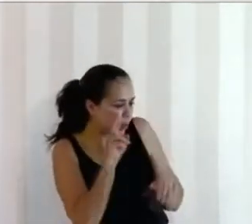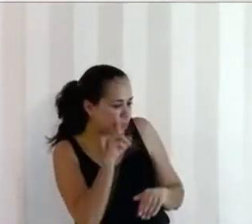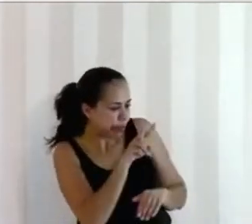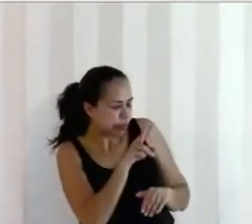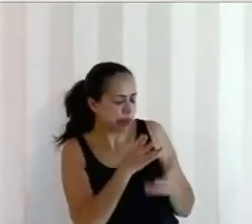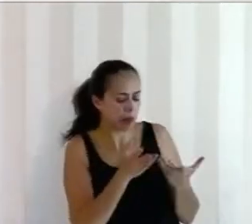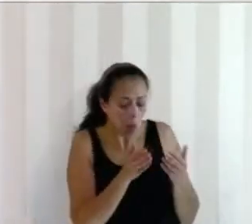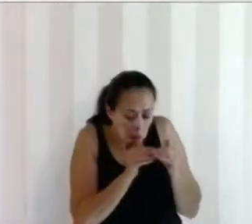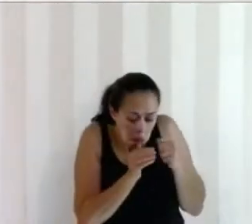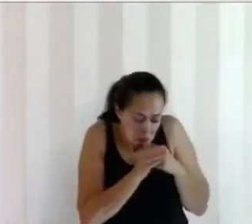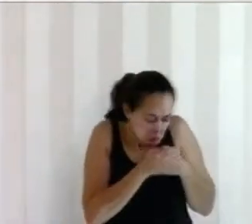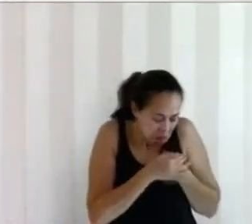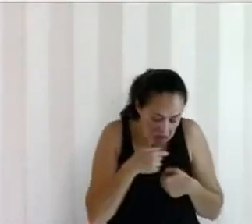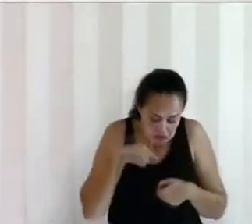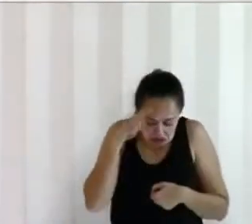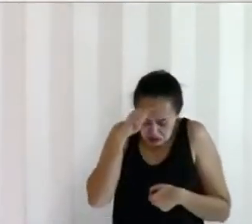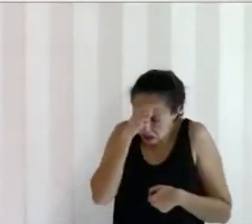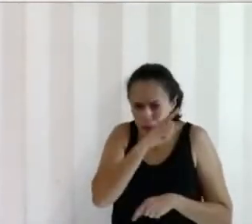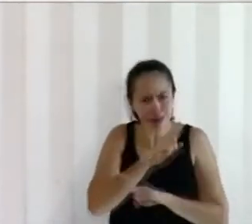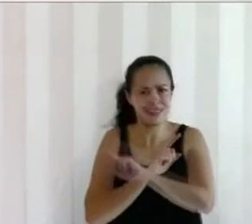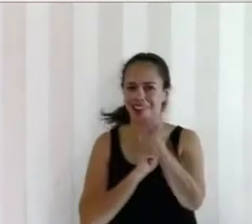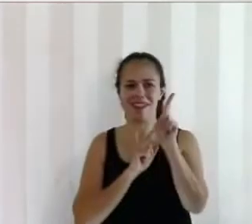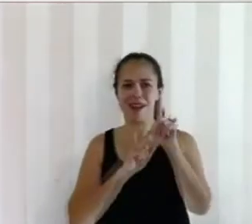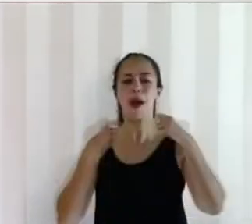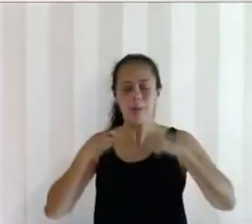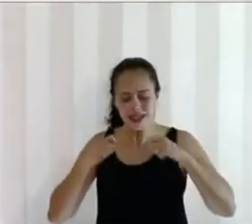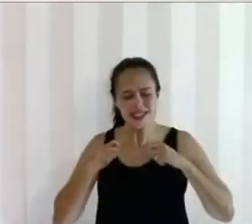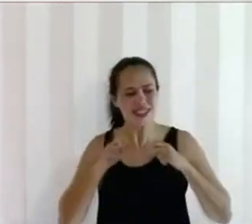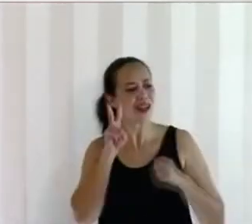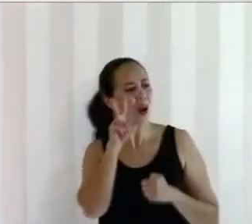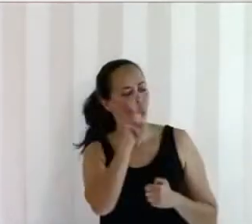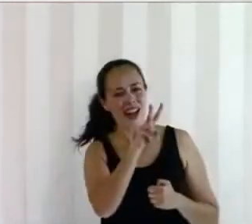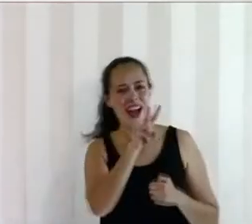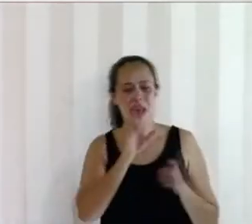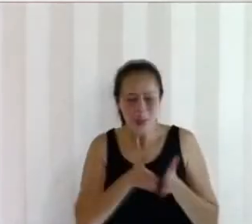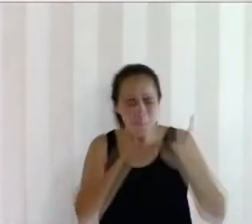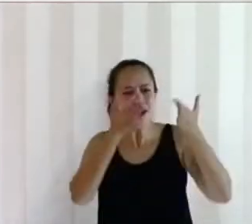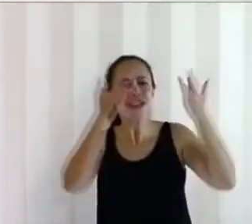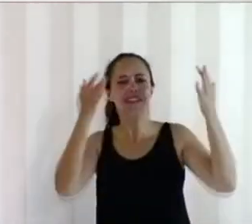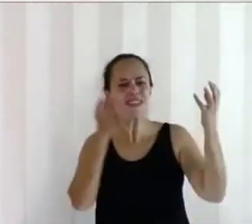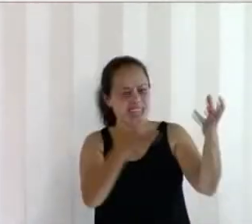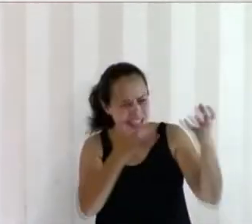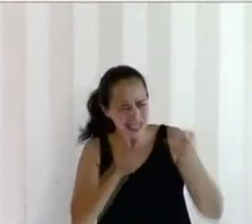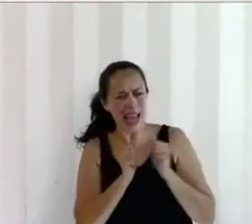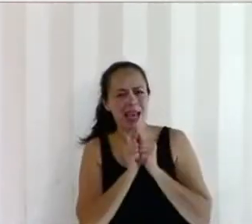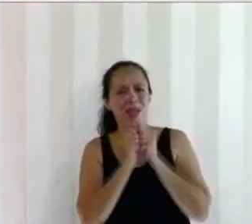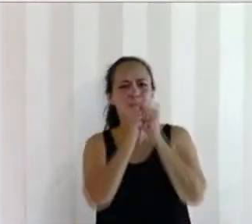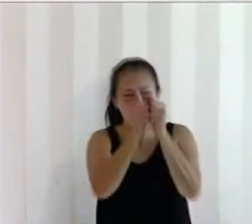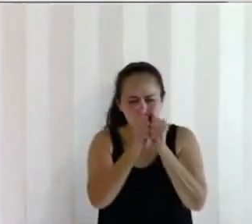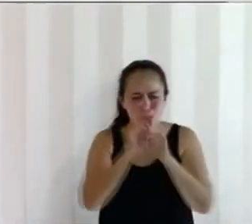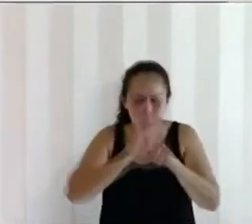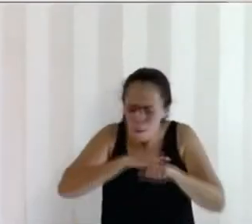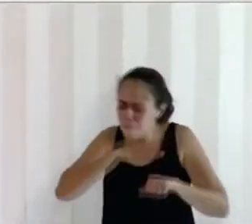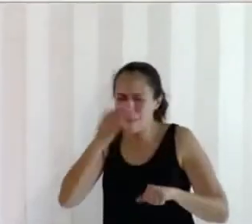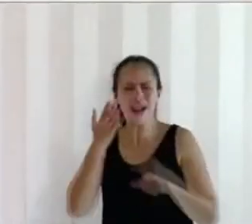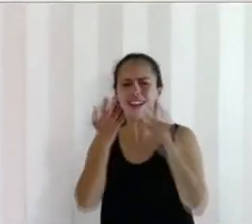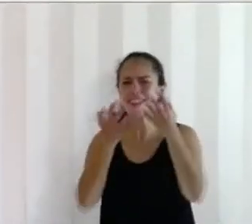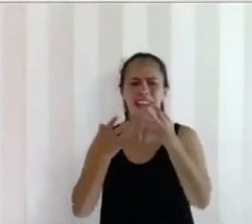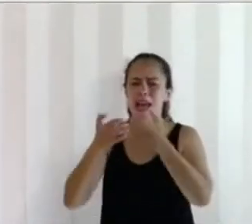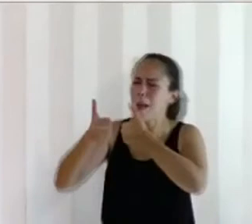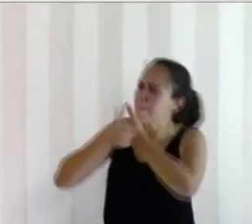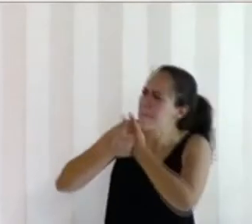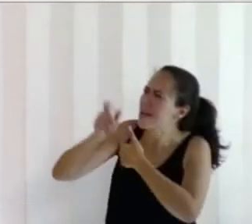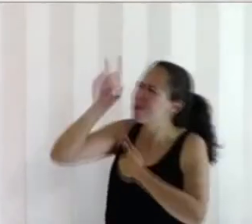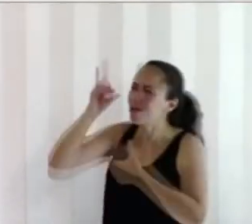Que o Senhor nos ajude, que o Senhor nos dê a graça de voltarmos aos mandamentos,